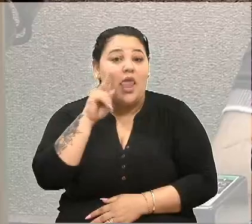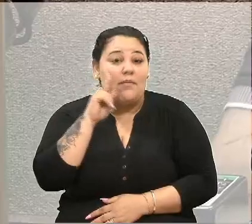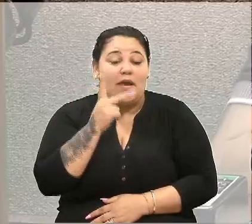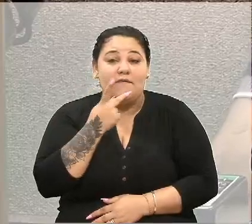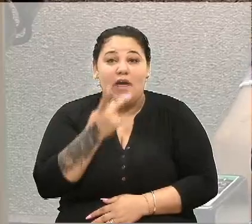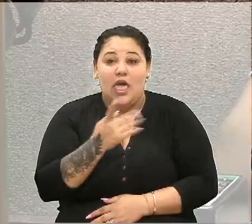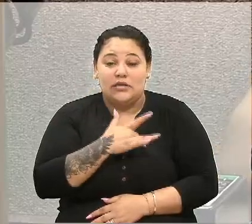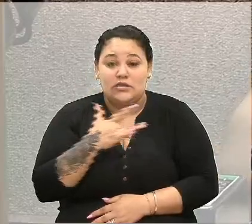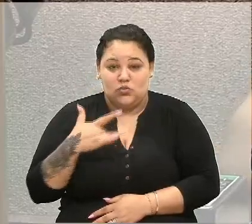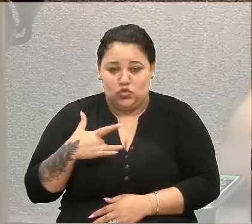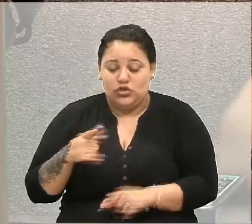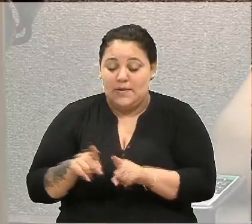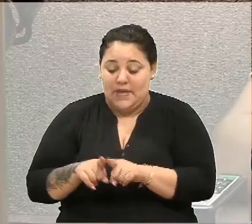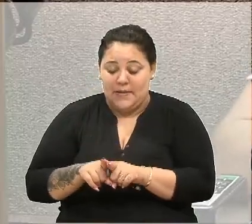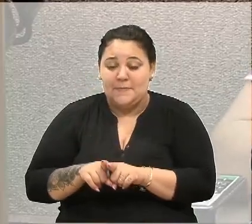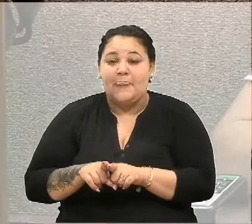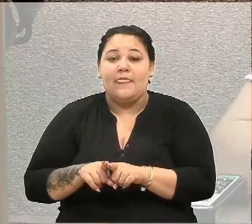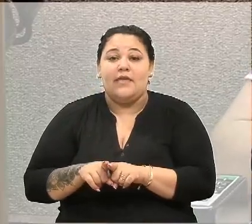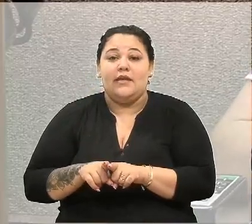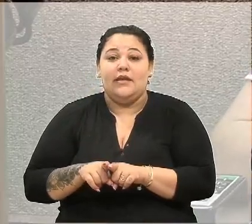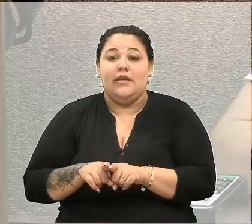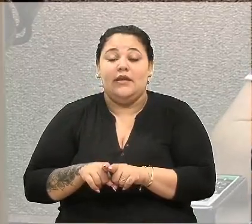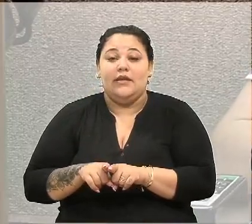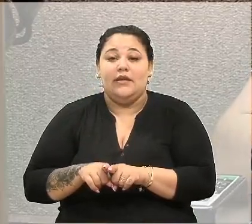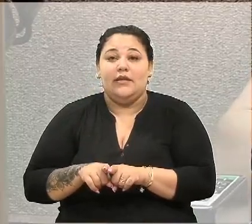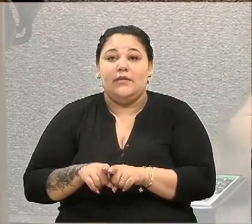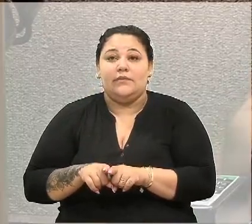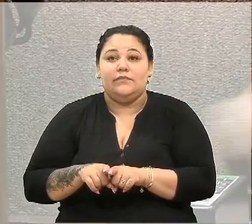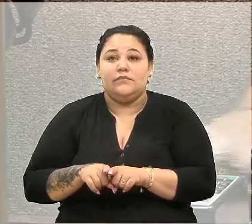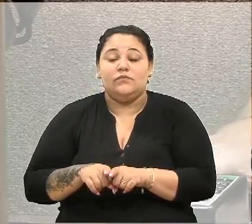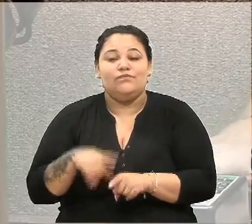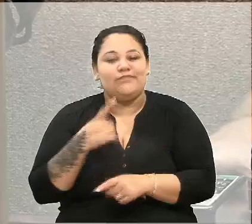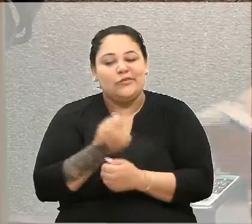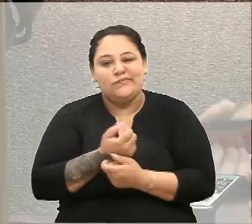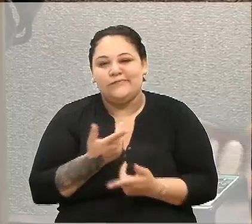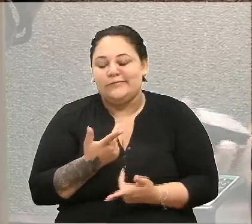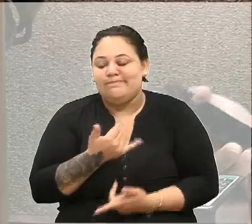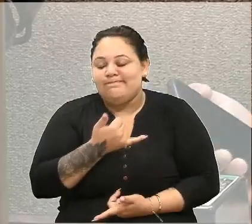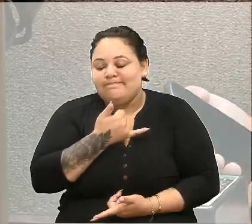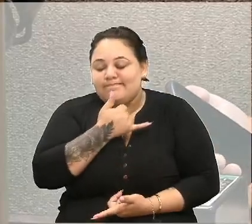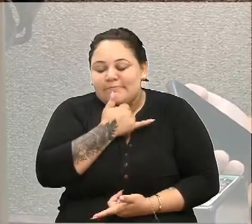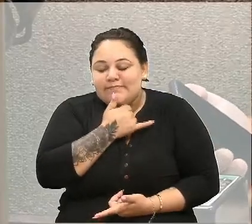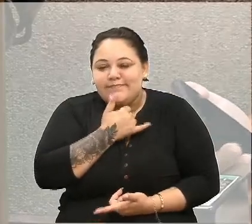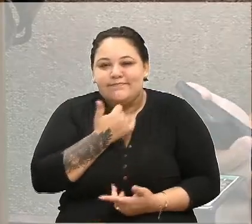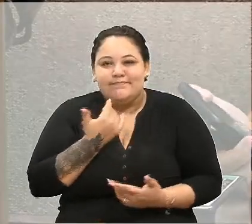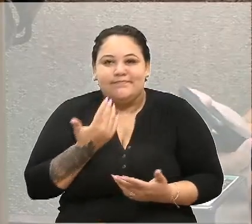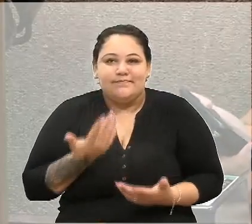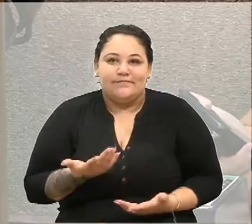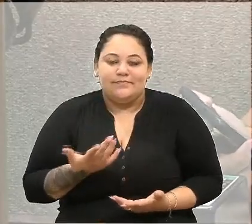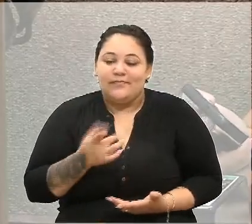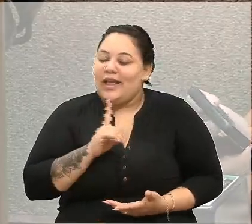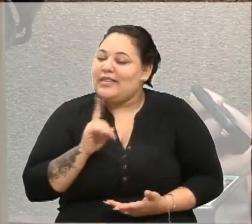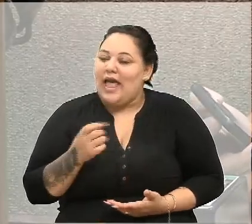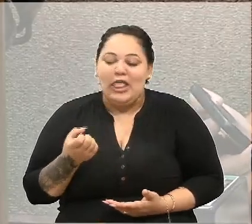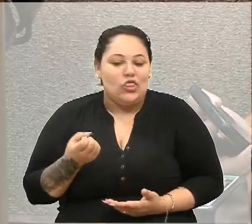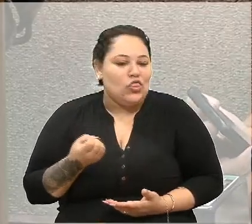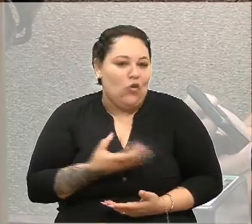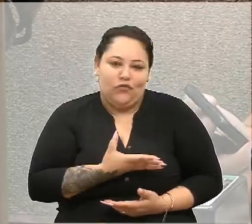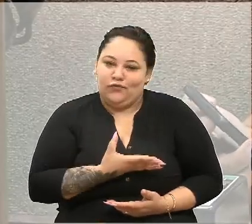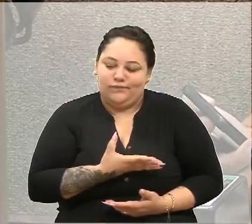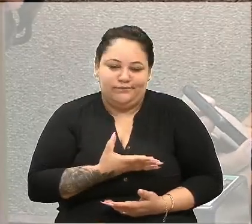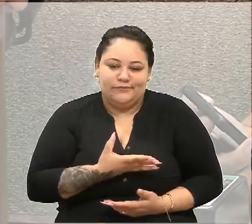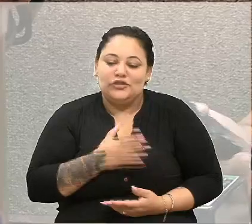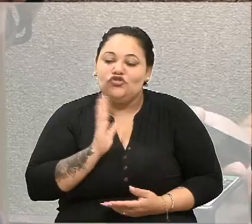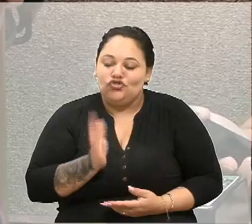da saúde, que é algo que, infelizmente, não é novo. A gente sabe que é